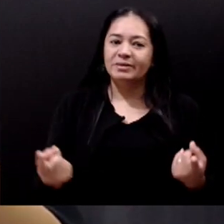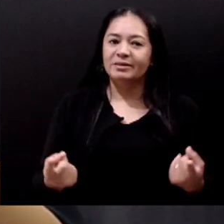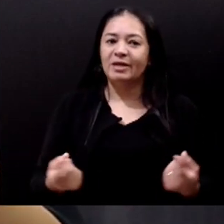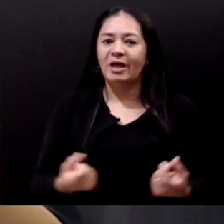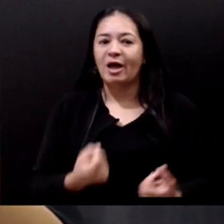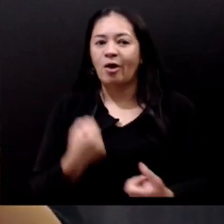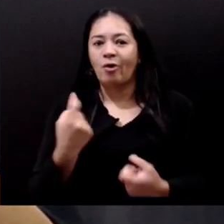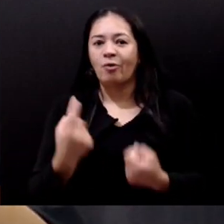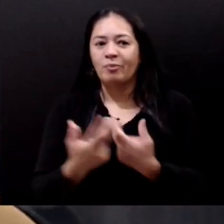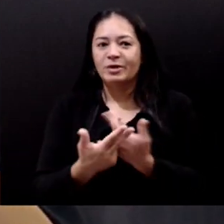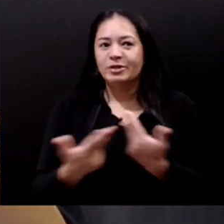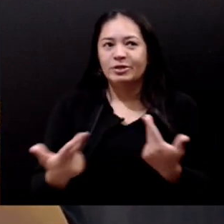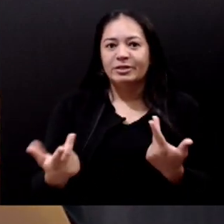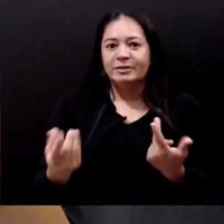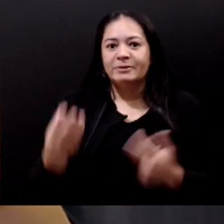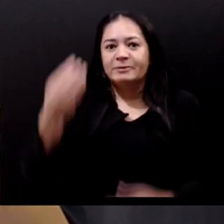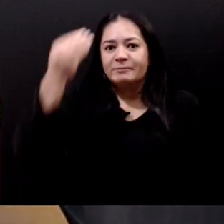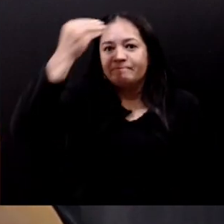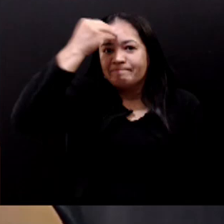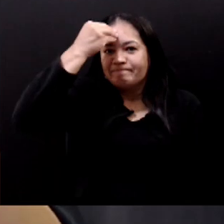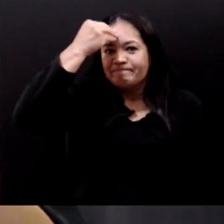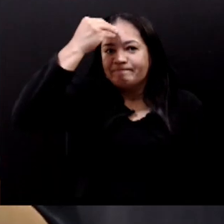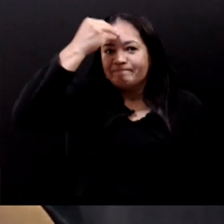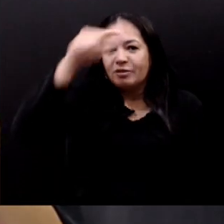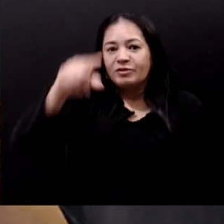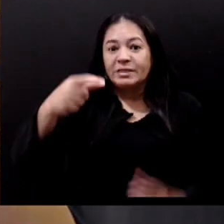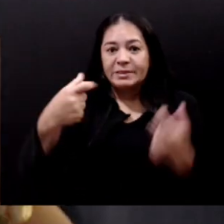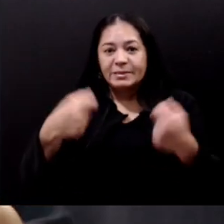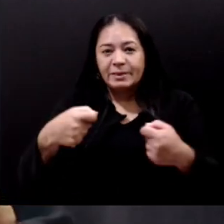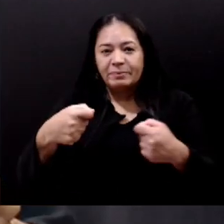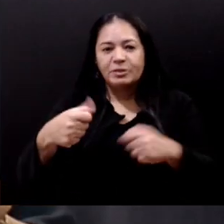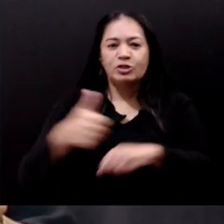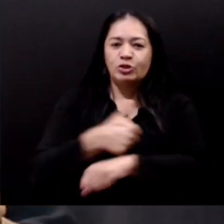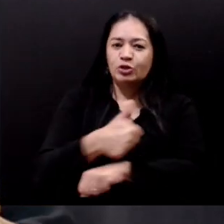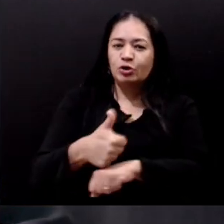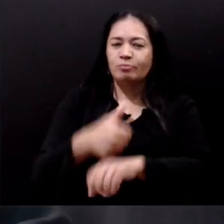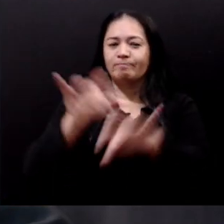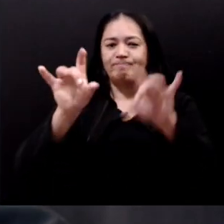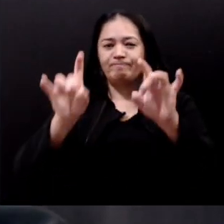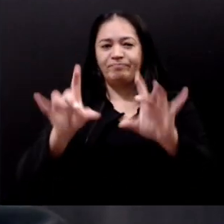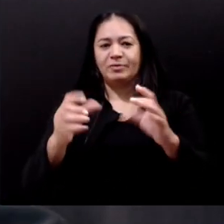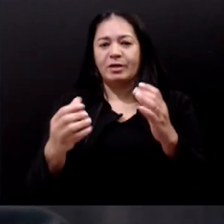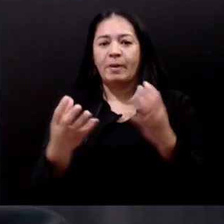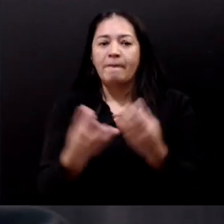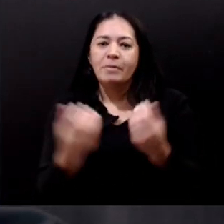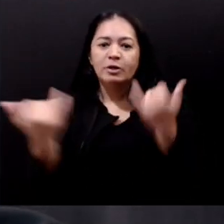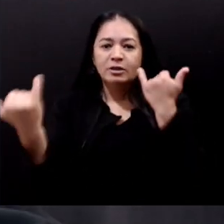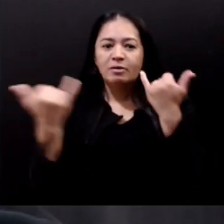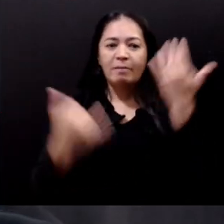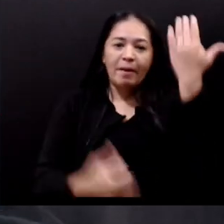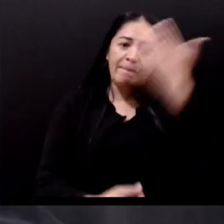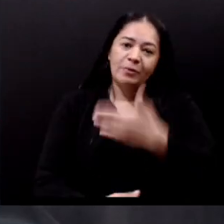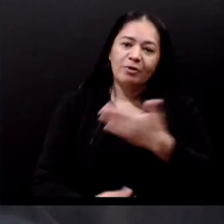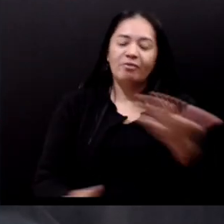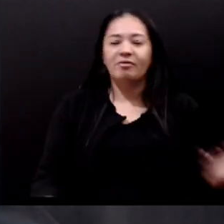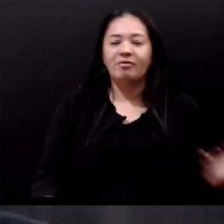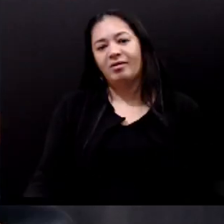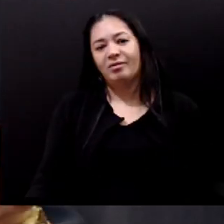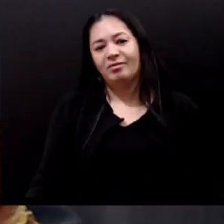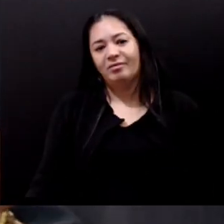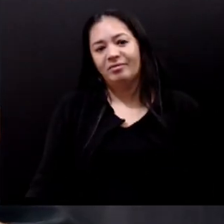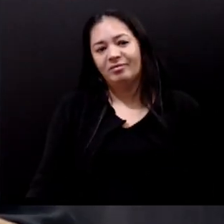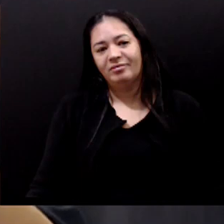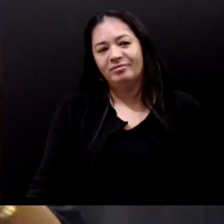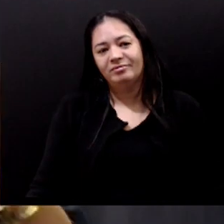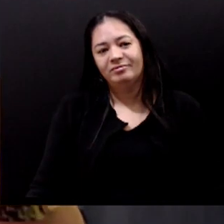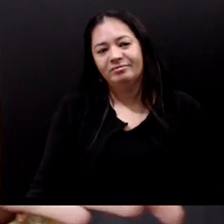incutido que você precisa de um especialista, você precisa de muitos dados para conseguir provar isso daí para a pessoa. Então, esse é